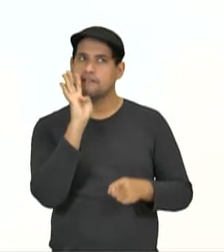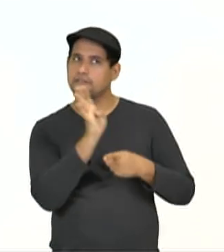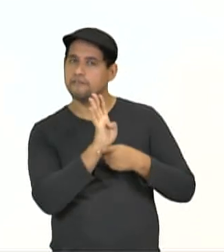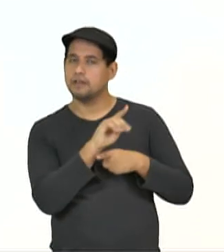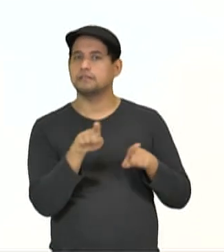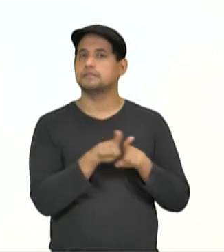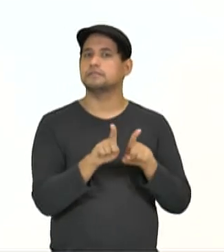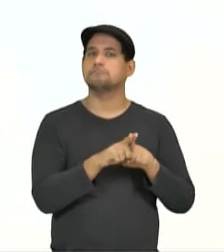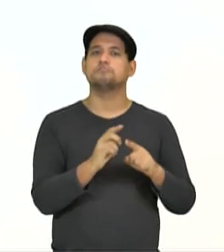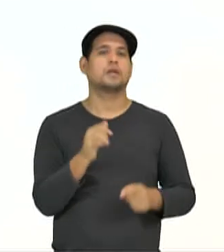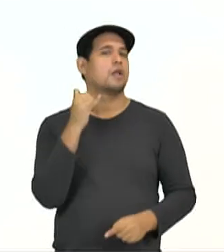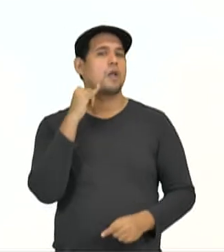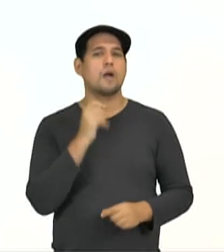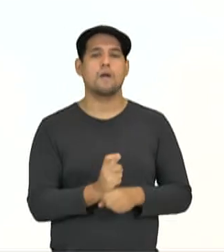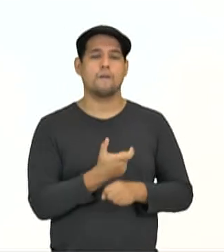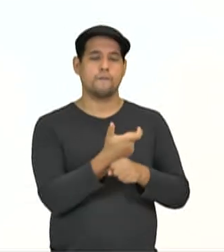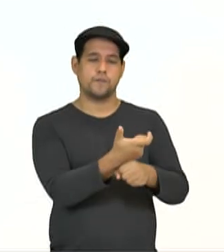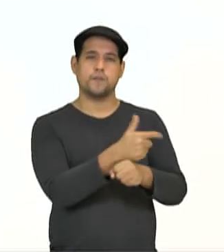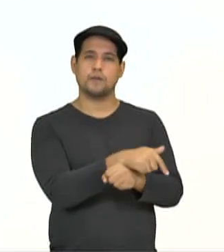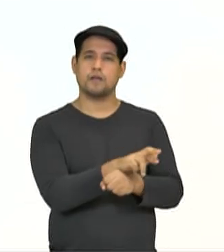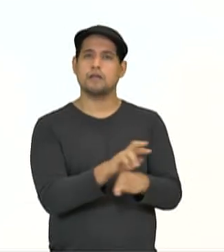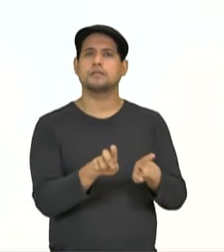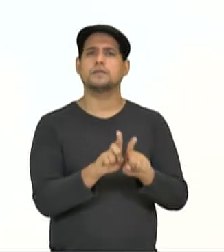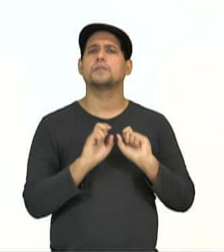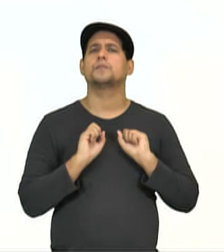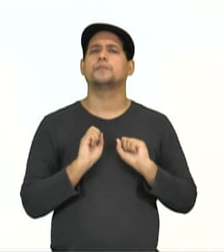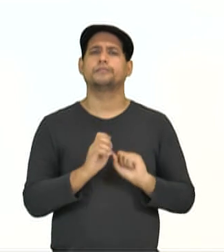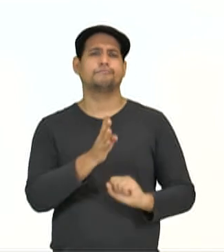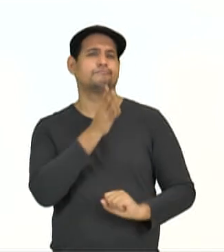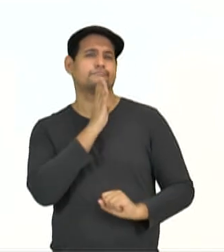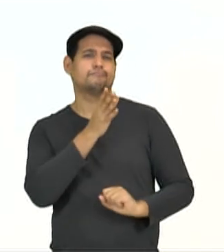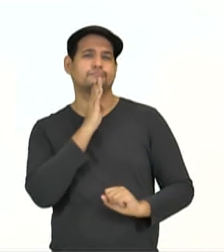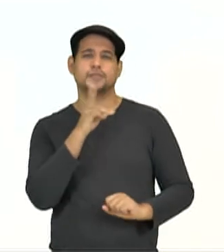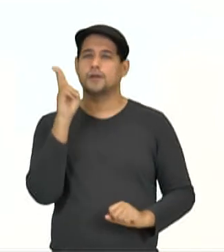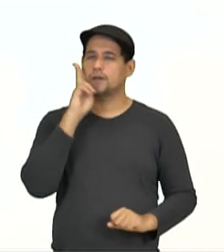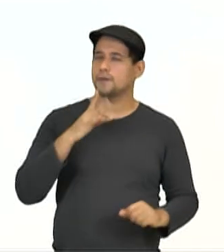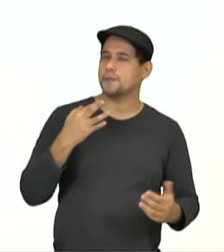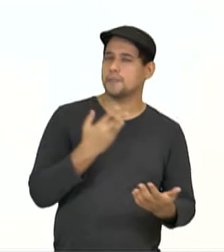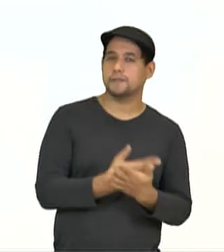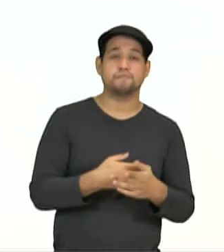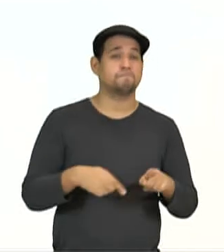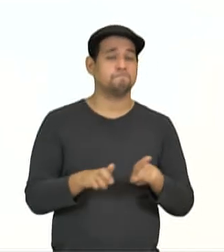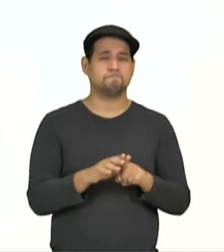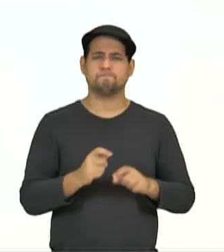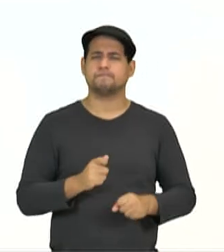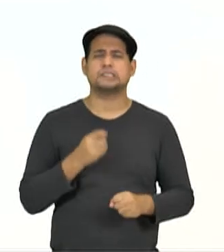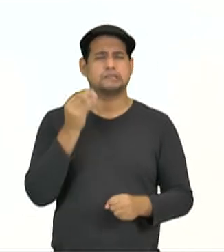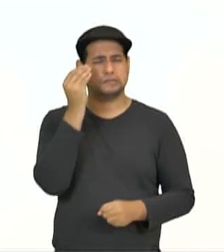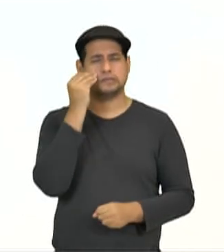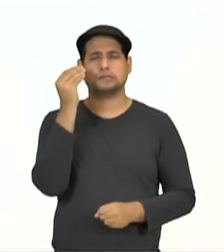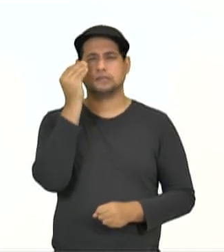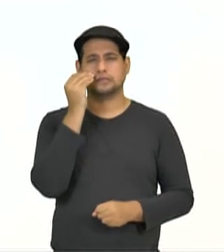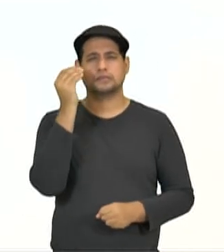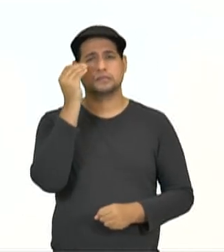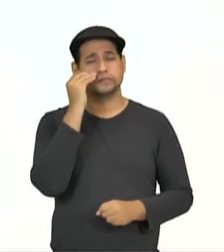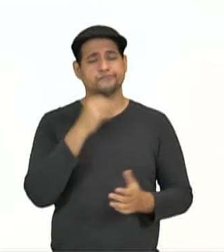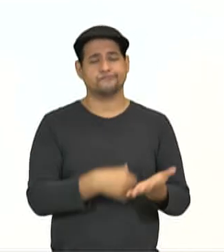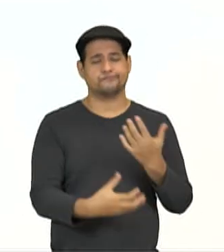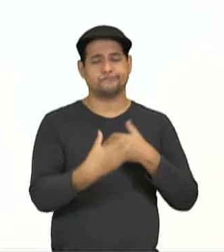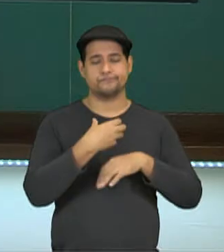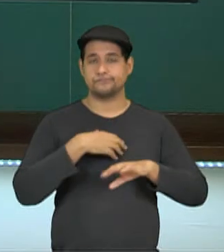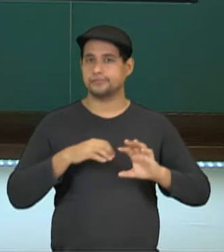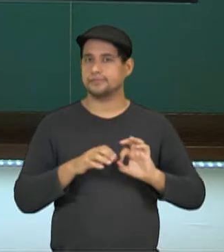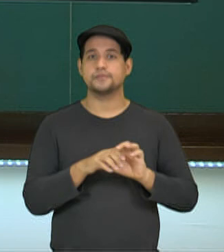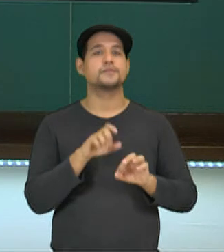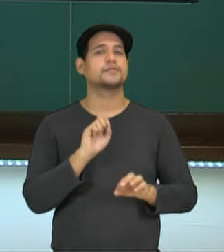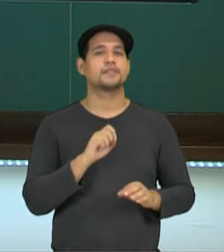né? Aponte a câmera do seu celular, assista para que você conheça essa história de perseverança, de resiliência